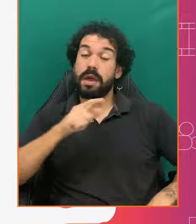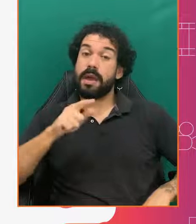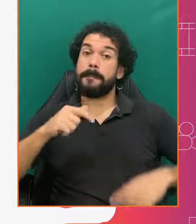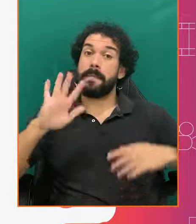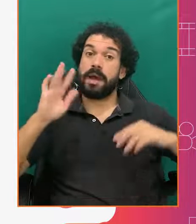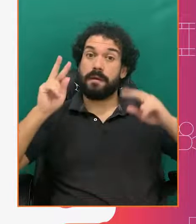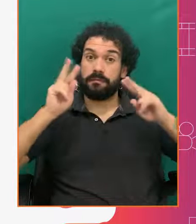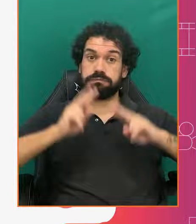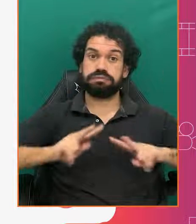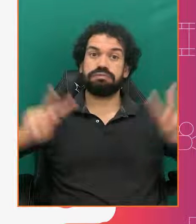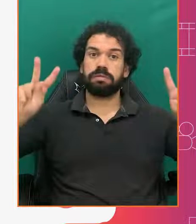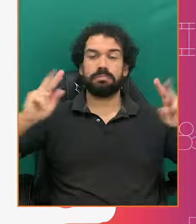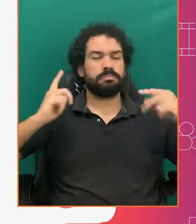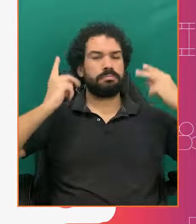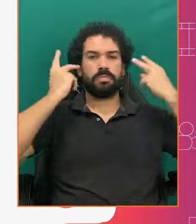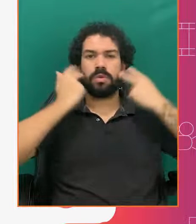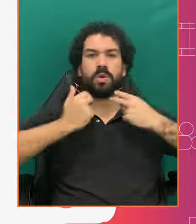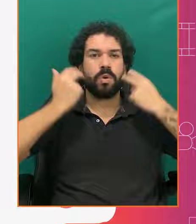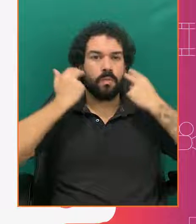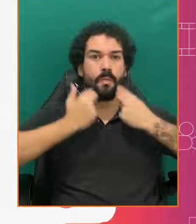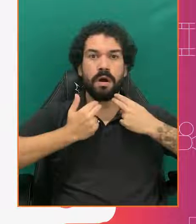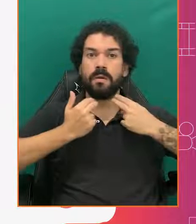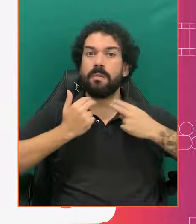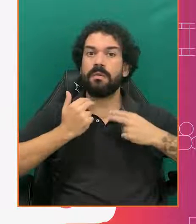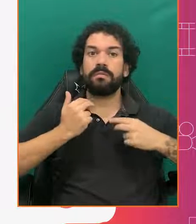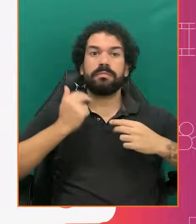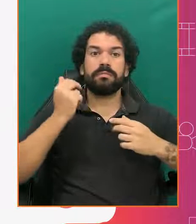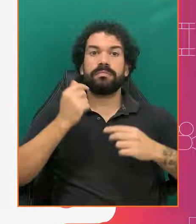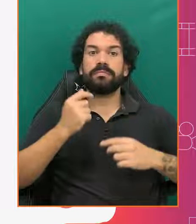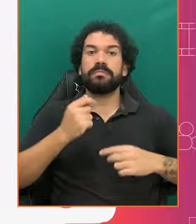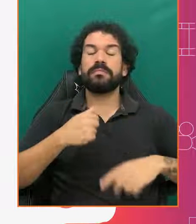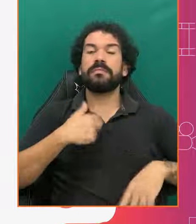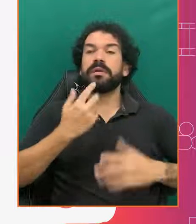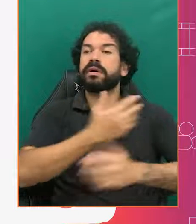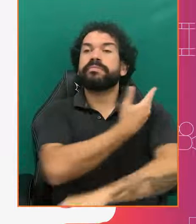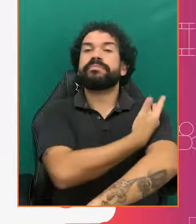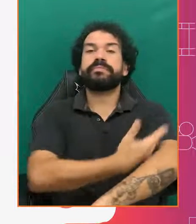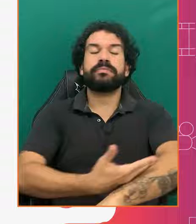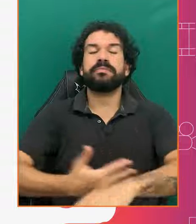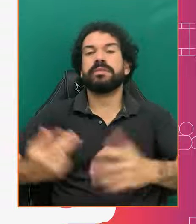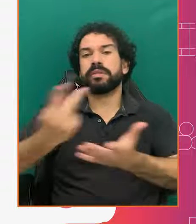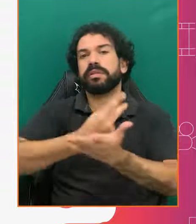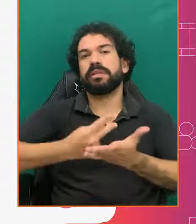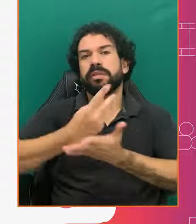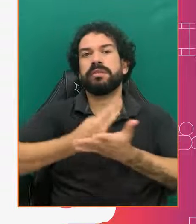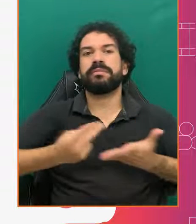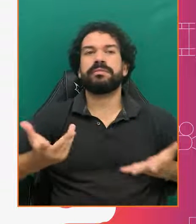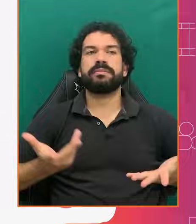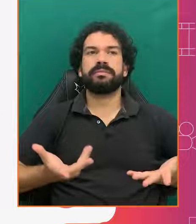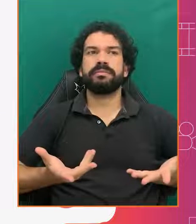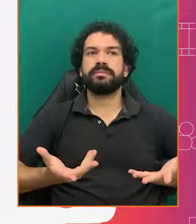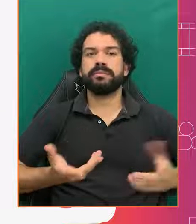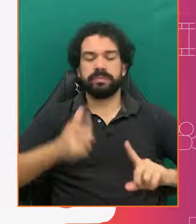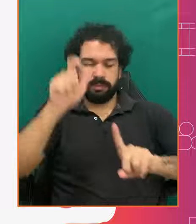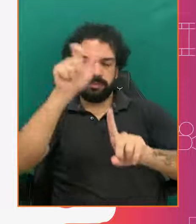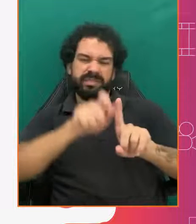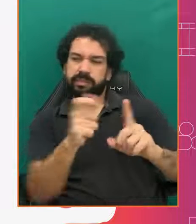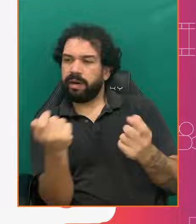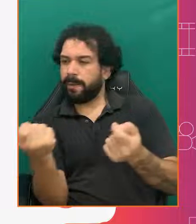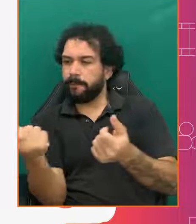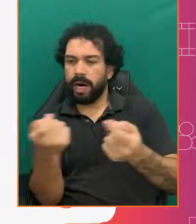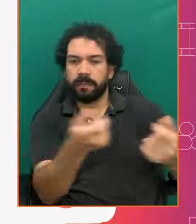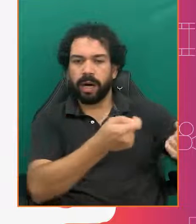visuais, é muito comum a gente ter sempre o hábito de desenhar